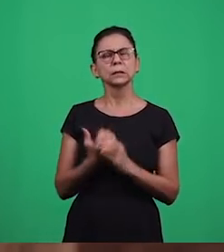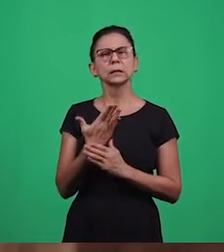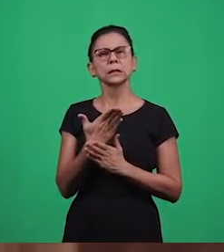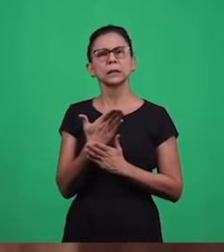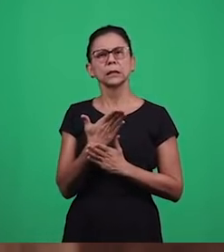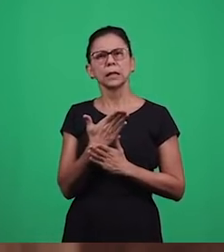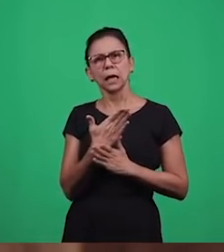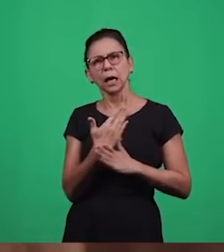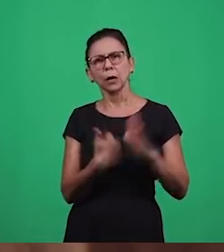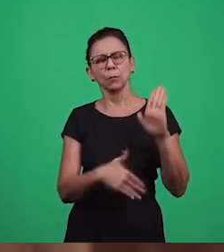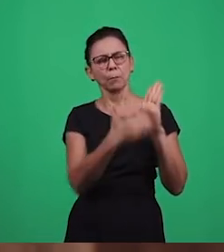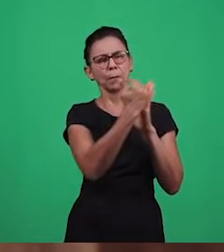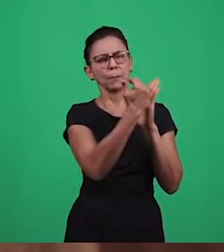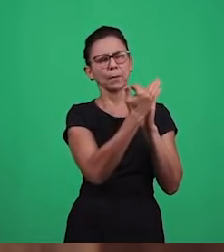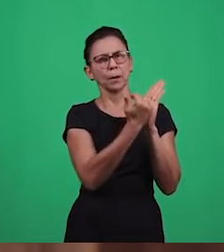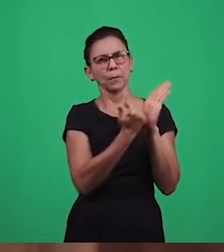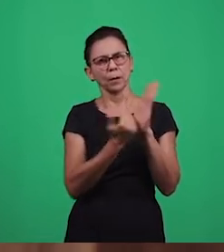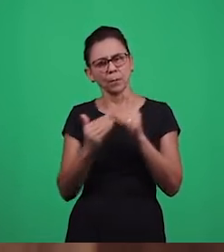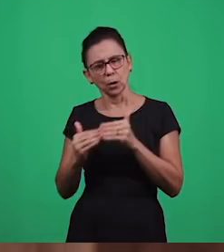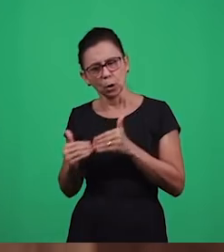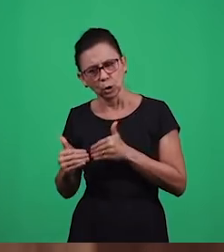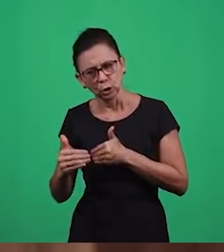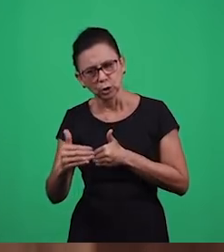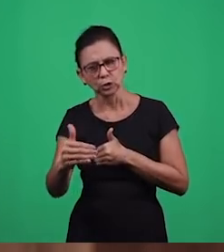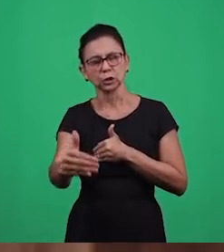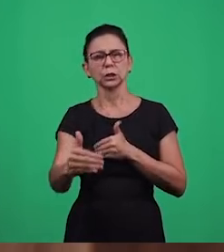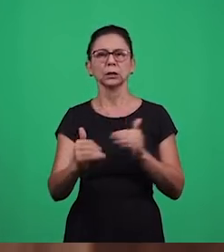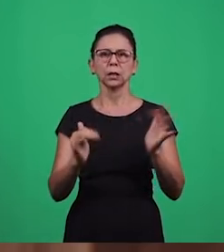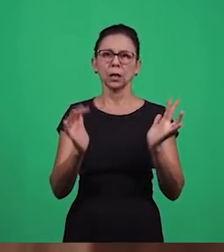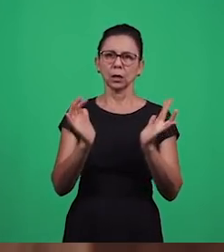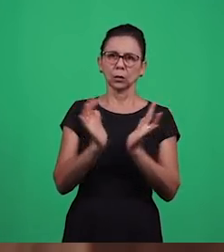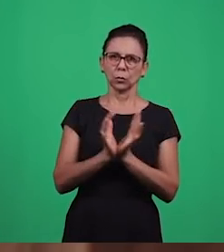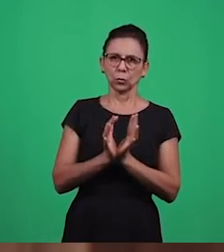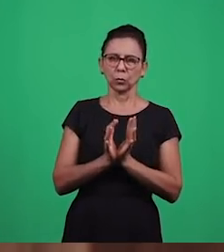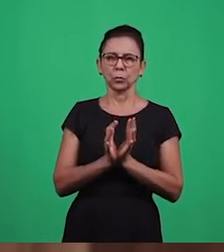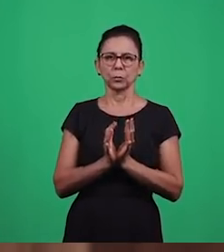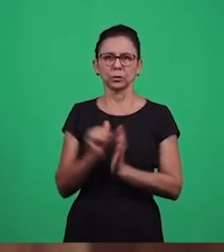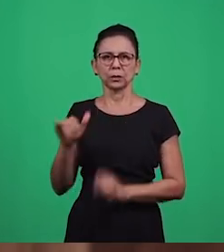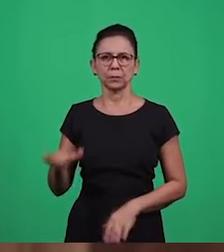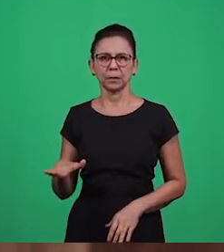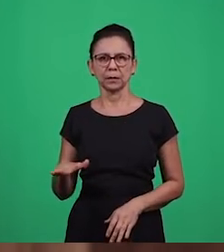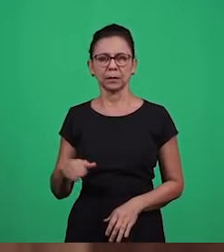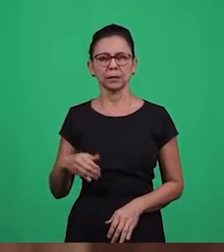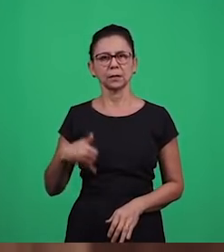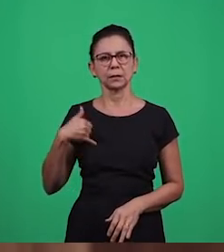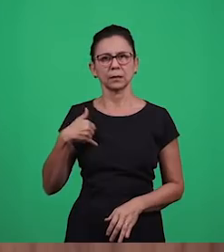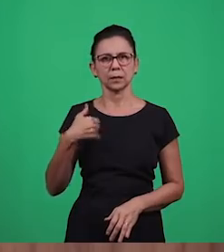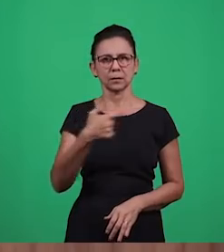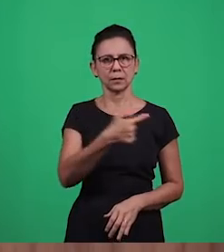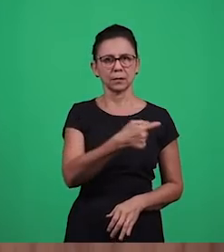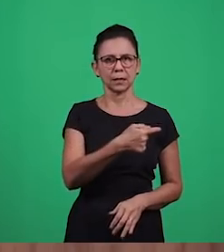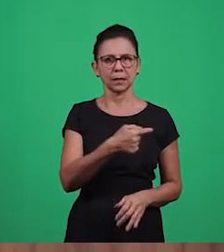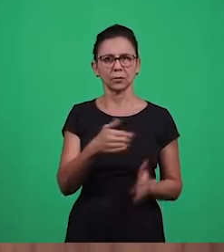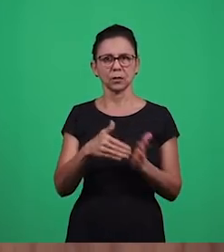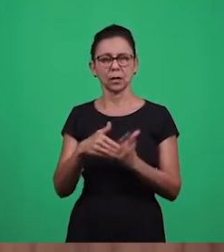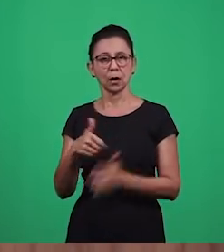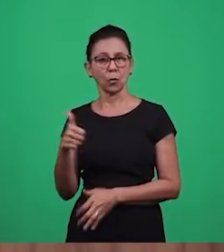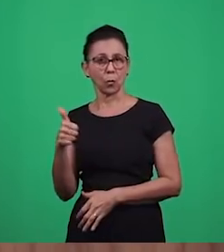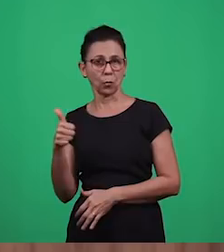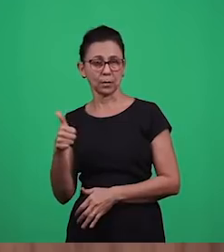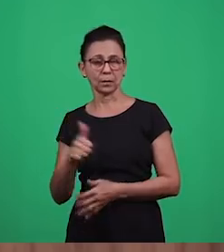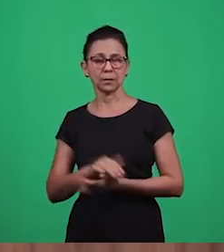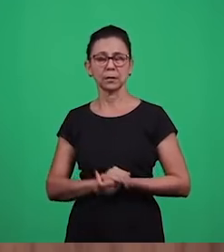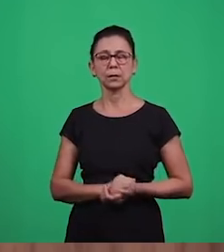rotinas com os intermediários, que são aquele grupo de 7 aos 11 anos de idade. Gostaríamos